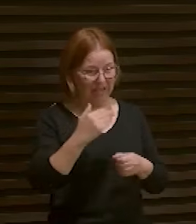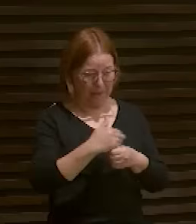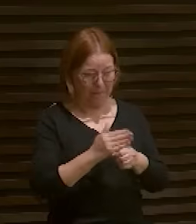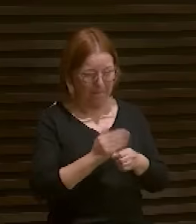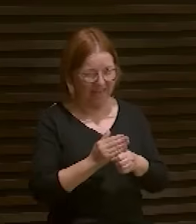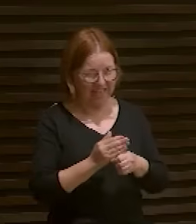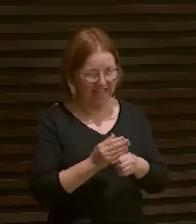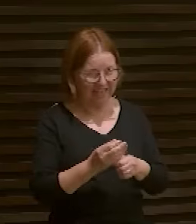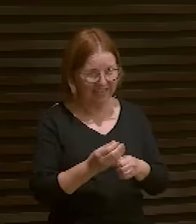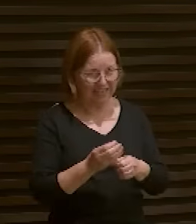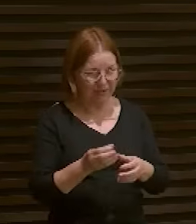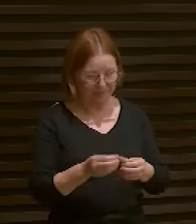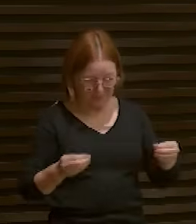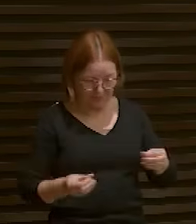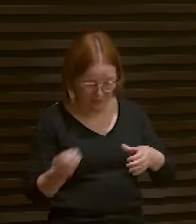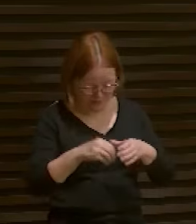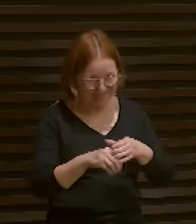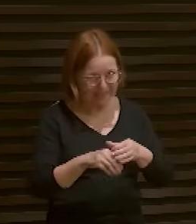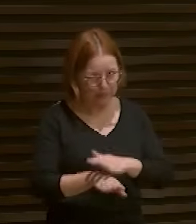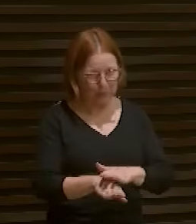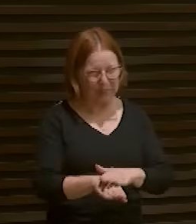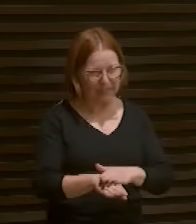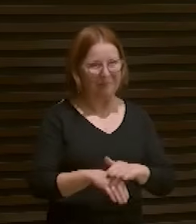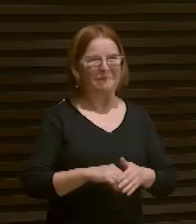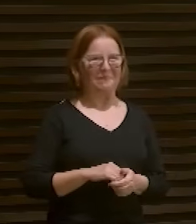nesse mundo você não vai viver sem trombada.